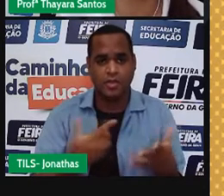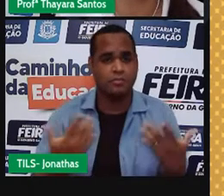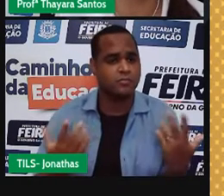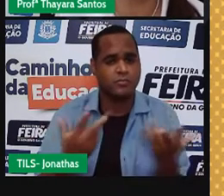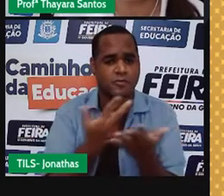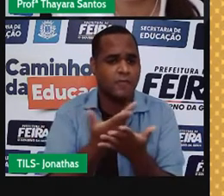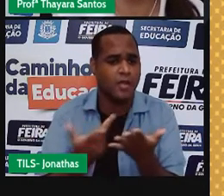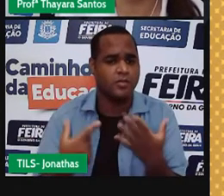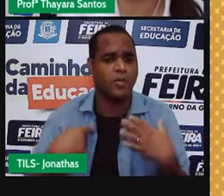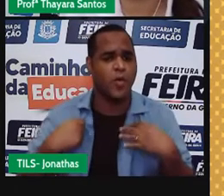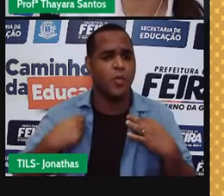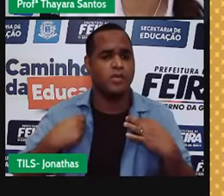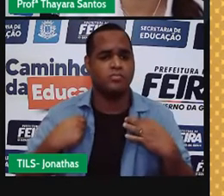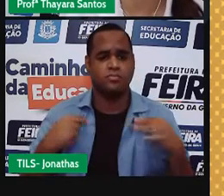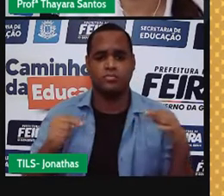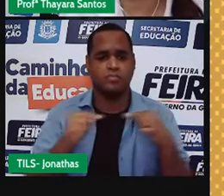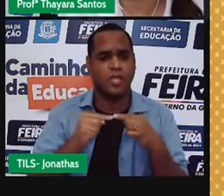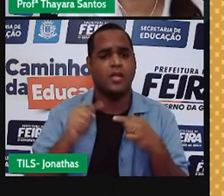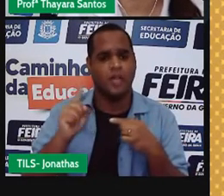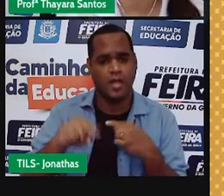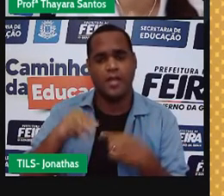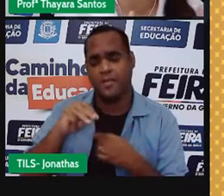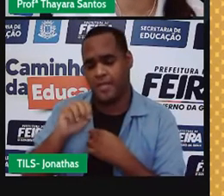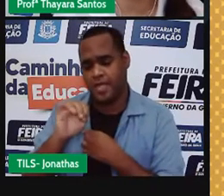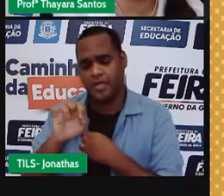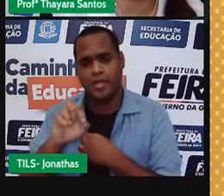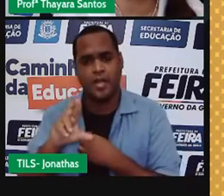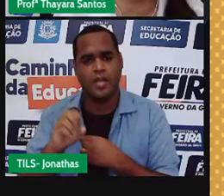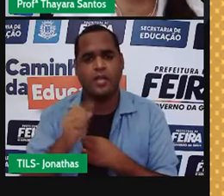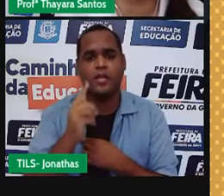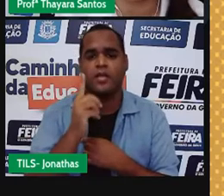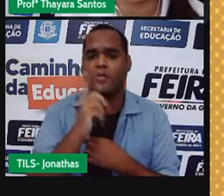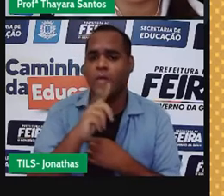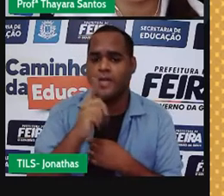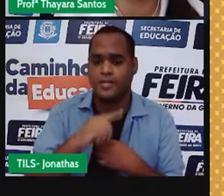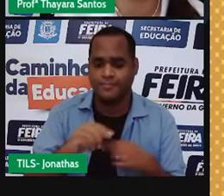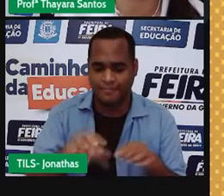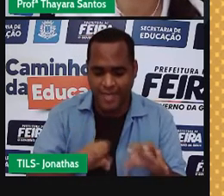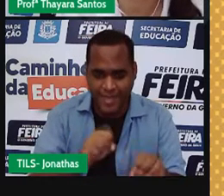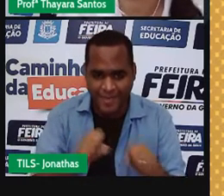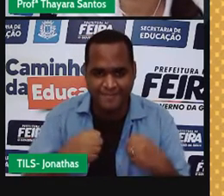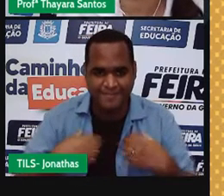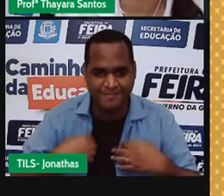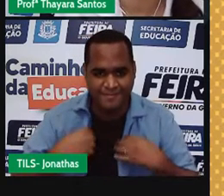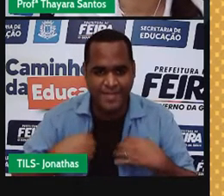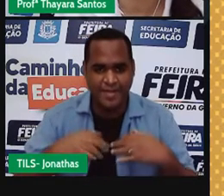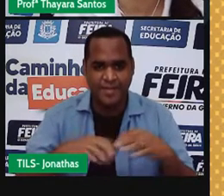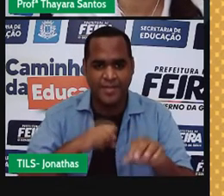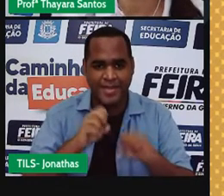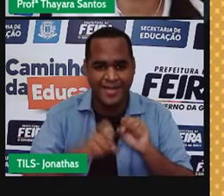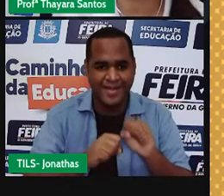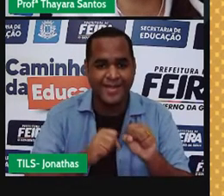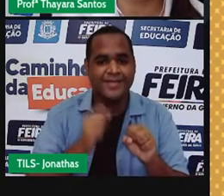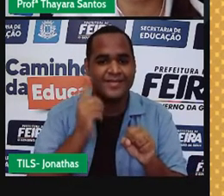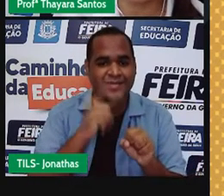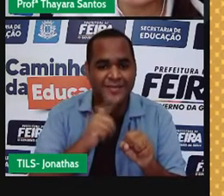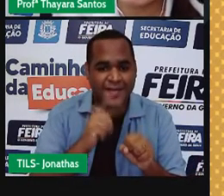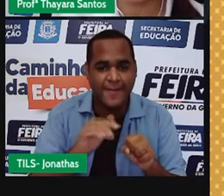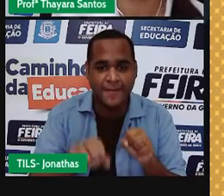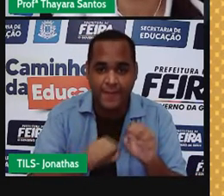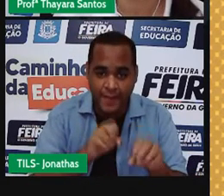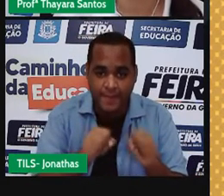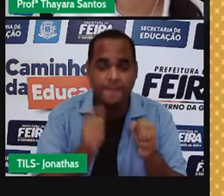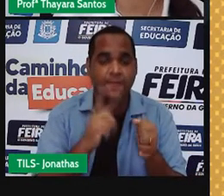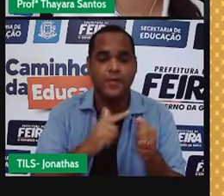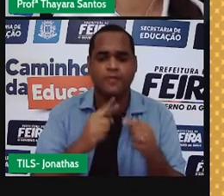eu tô sentada tudo isso são exemplos de matérias porque a gente consegue pesar essas coisas meio-dia quantidade de massa